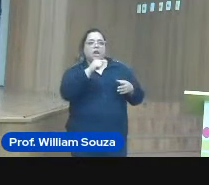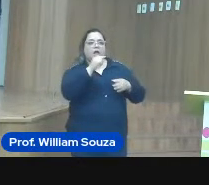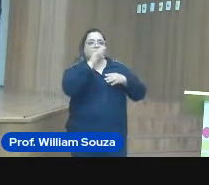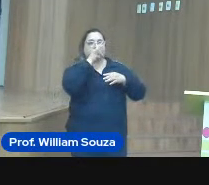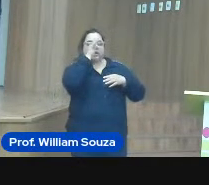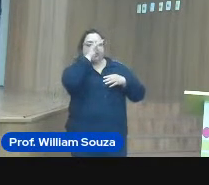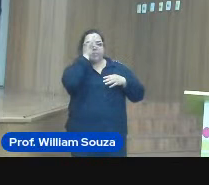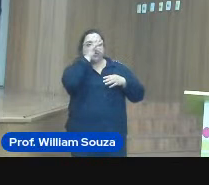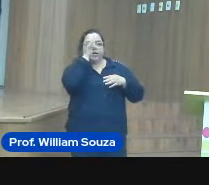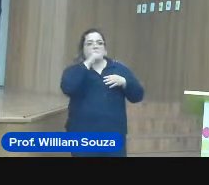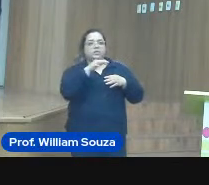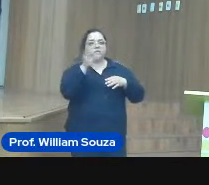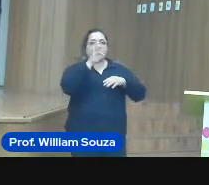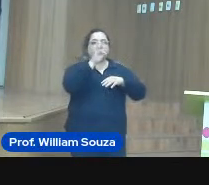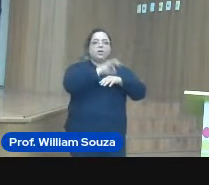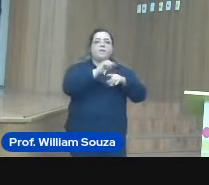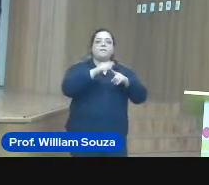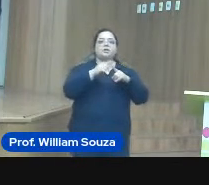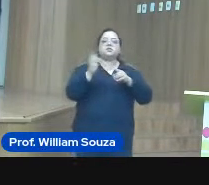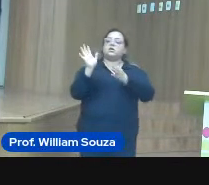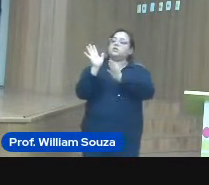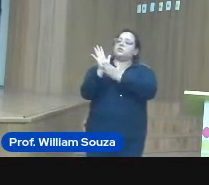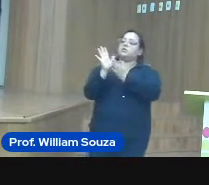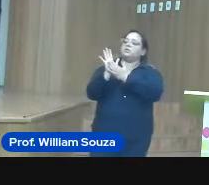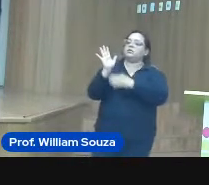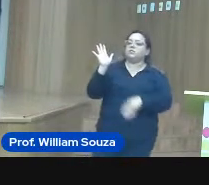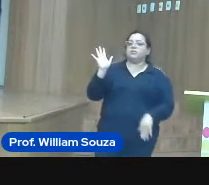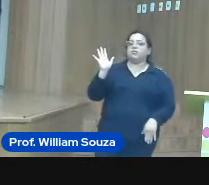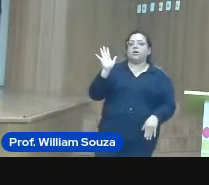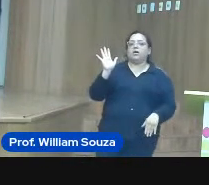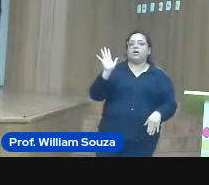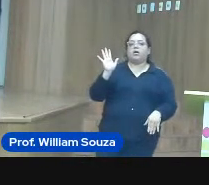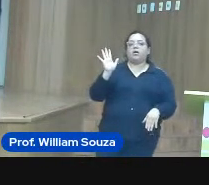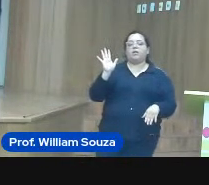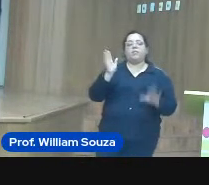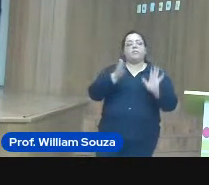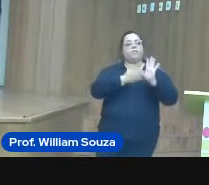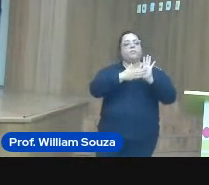minha testa, na minha mão, no meu suor?